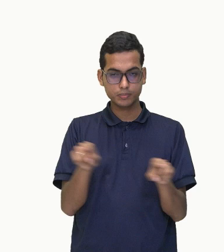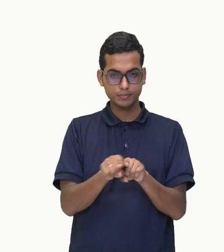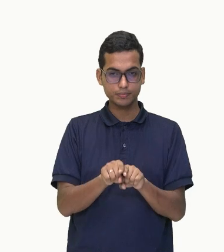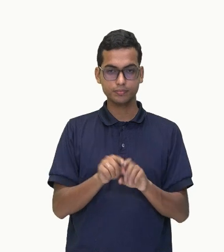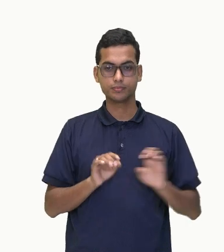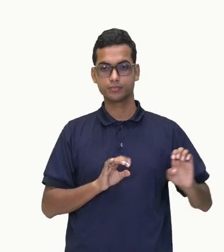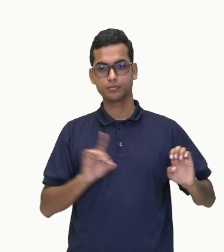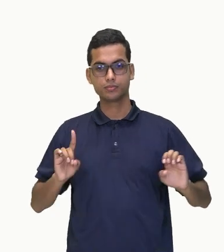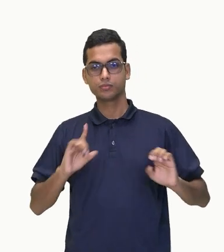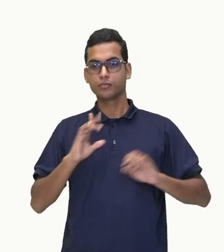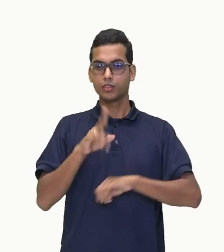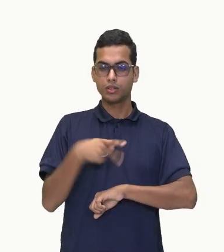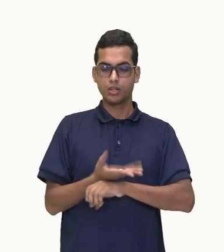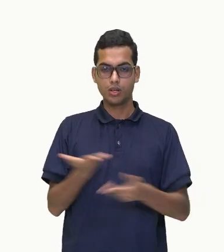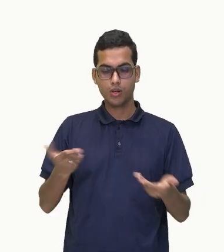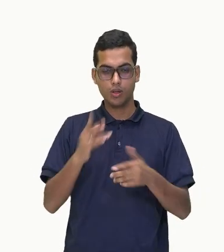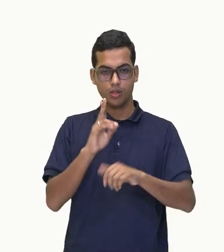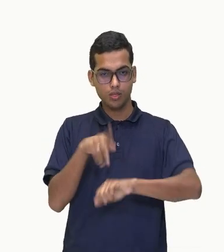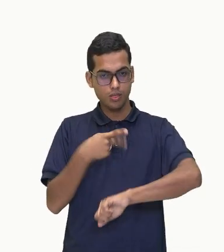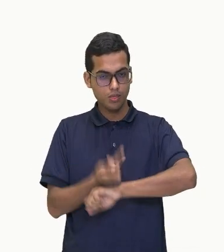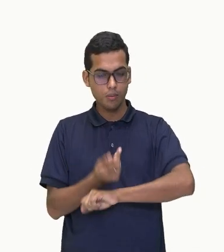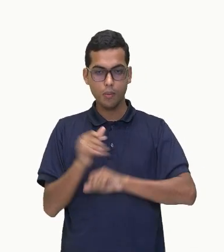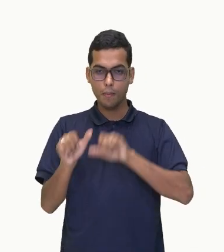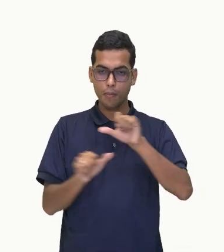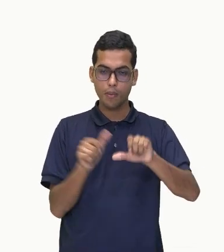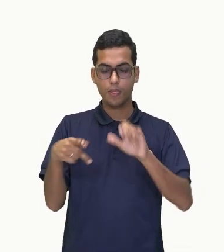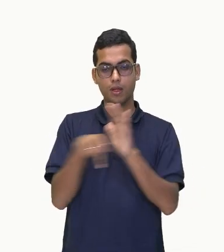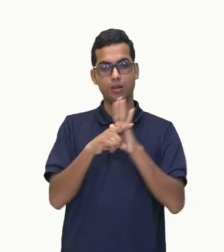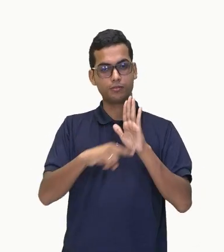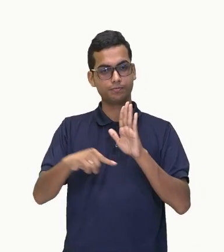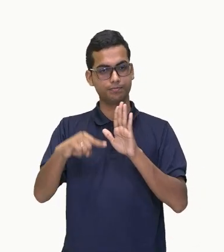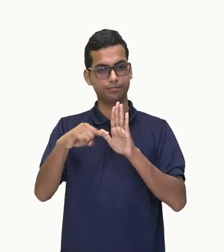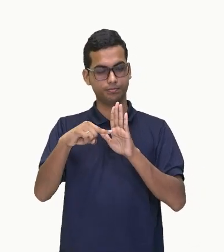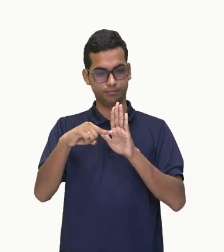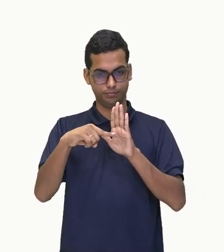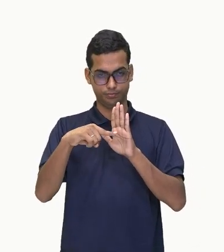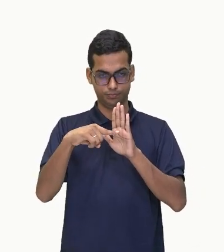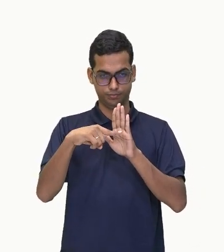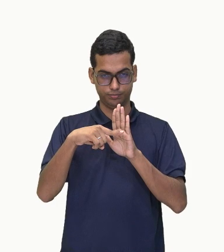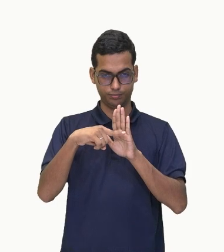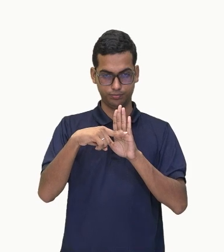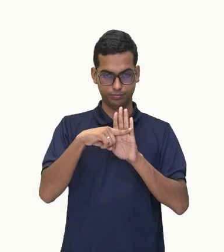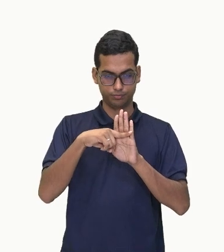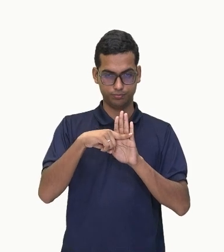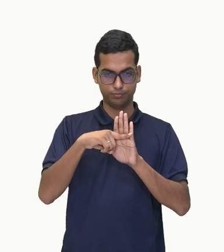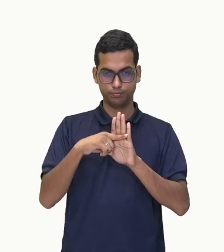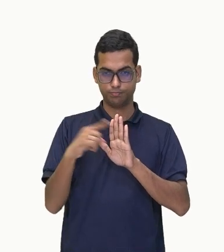minha velocidade ela é negativa. E você tem aí que o valor do